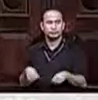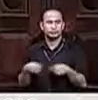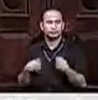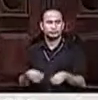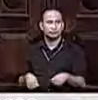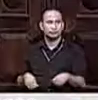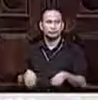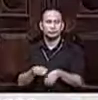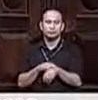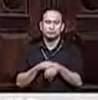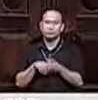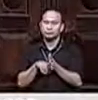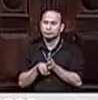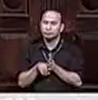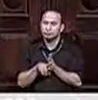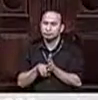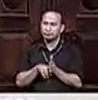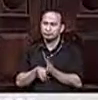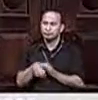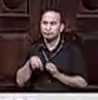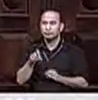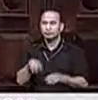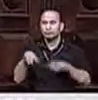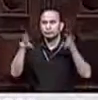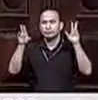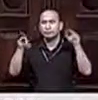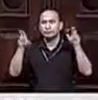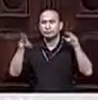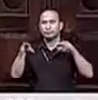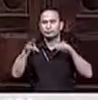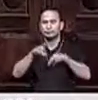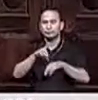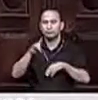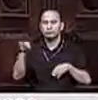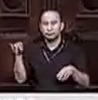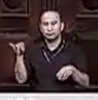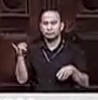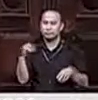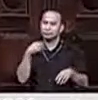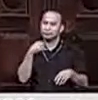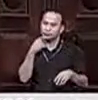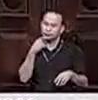essa análise, porque é o tema do dia, sem dúvida nenhuma. Muito obrigado, senhora presidente.